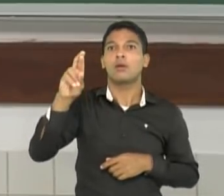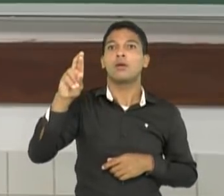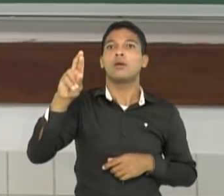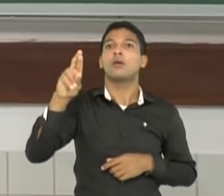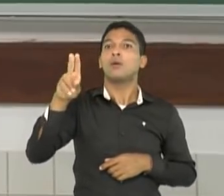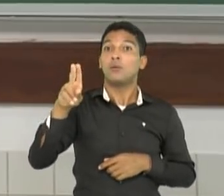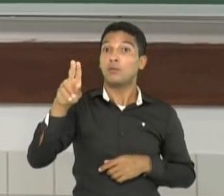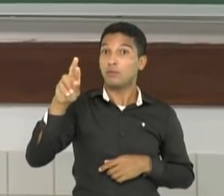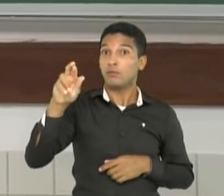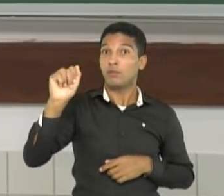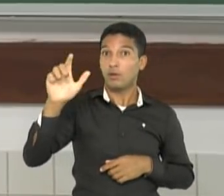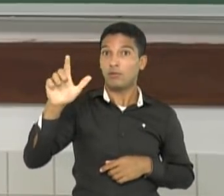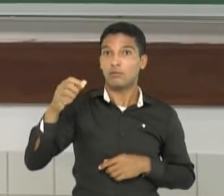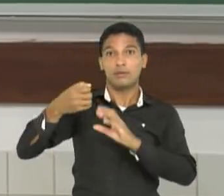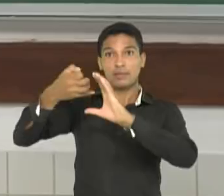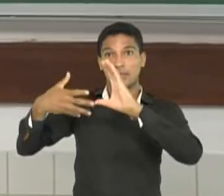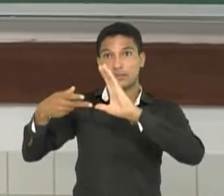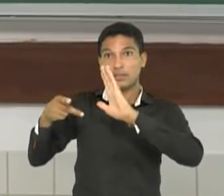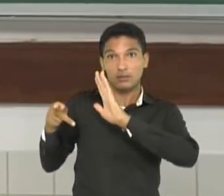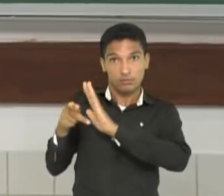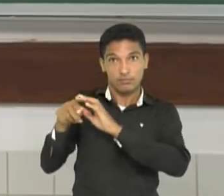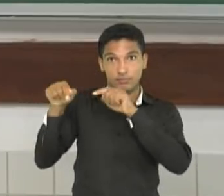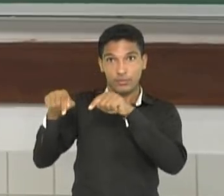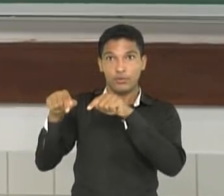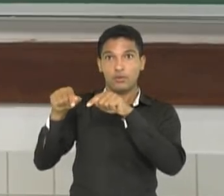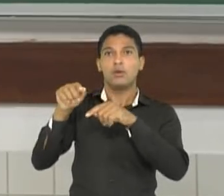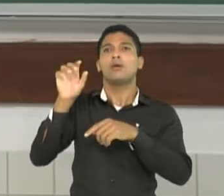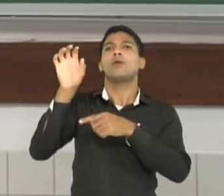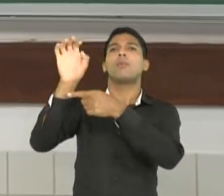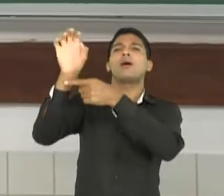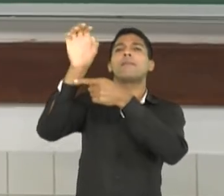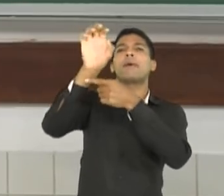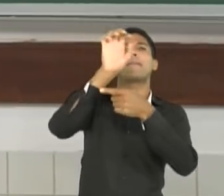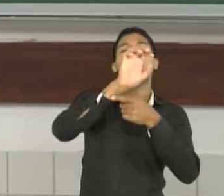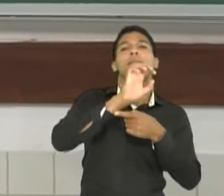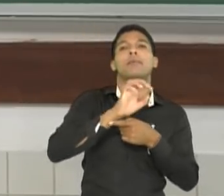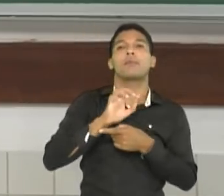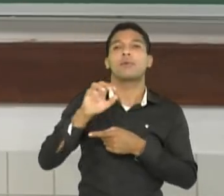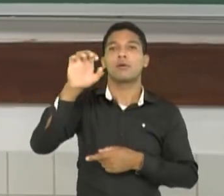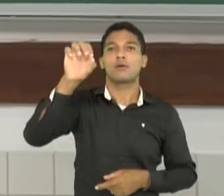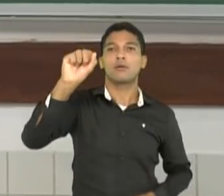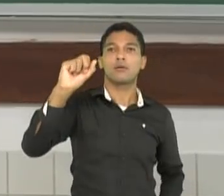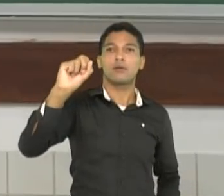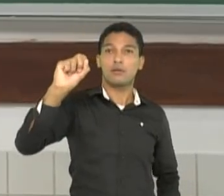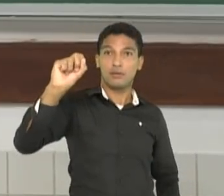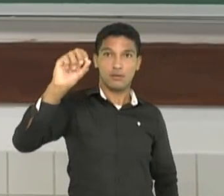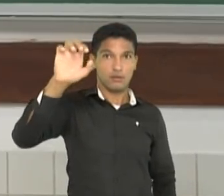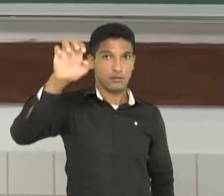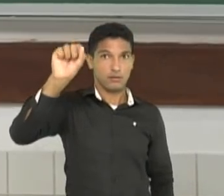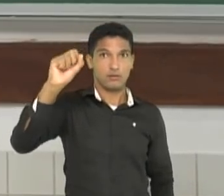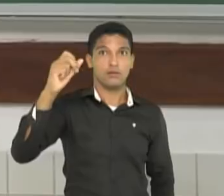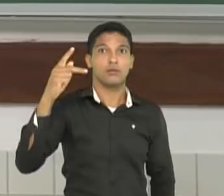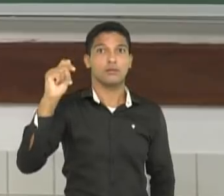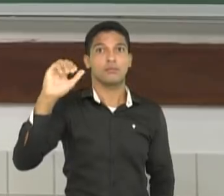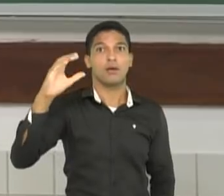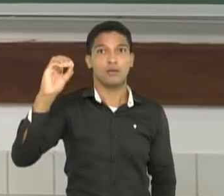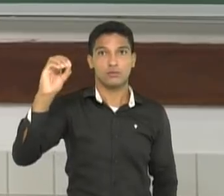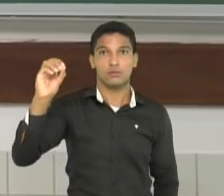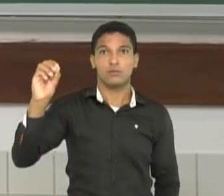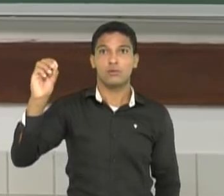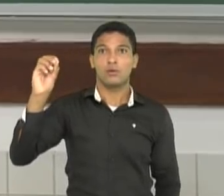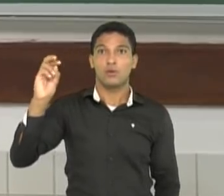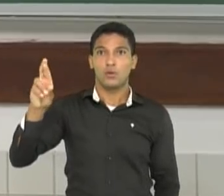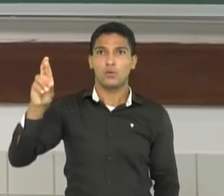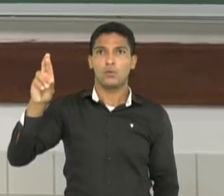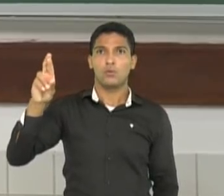ali de cada região do Brasil, na ideia ali de espaço rural. Falamos da urbanização, da industrialização, vamos ver